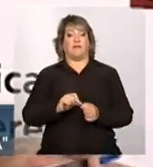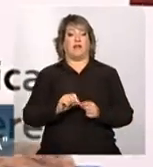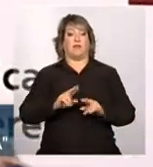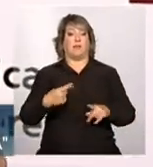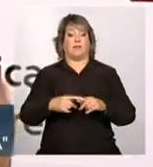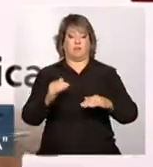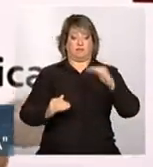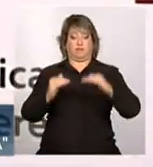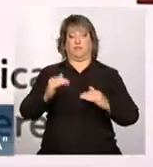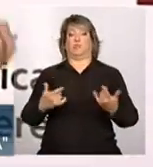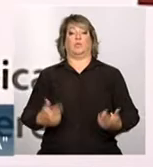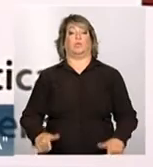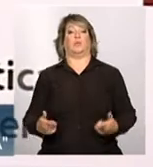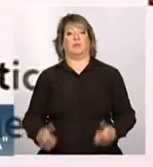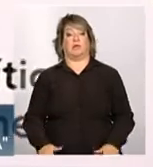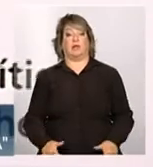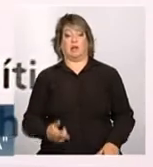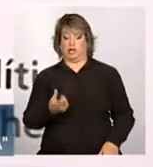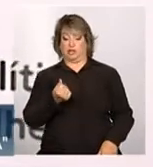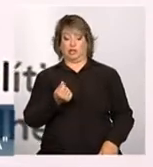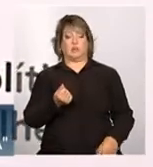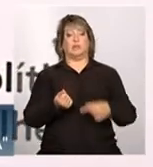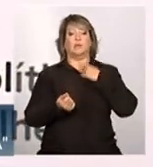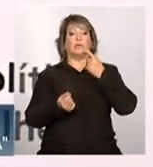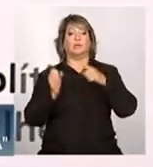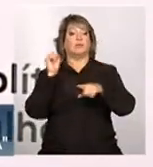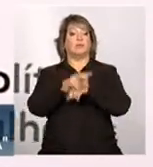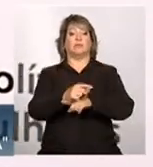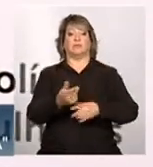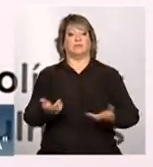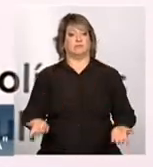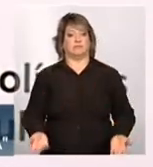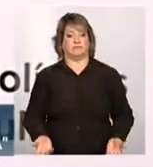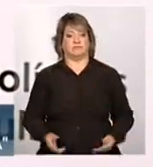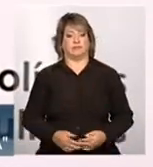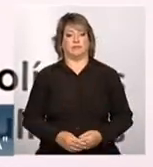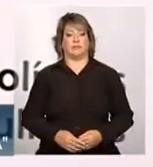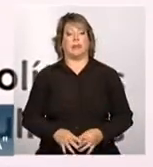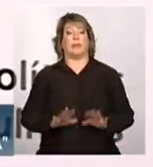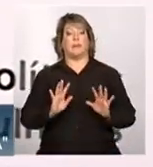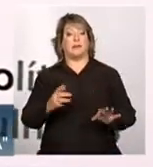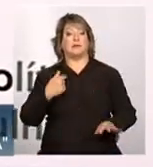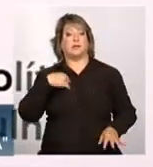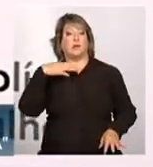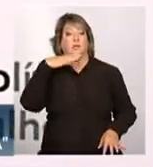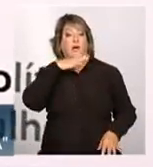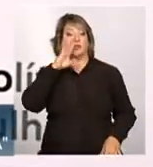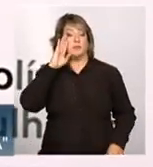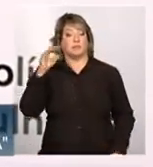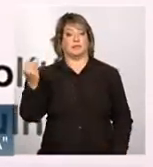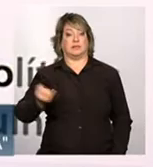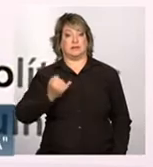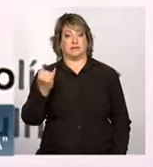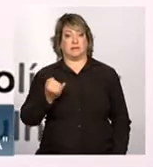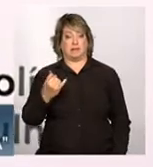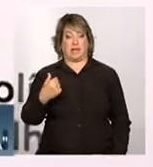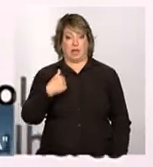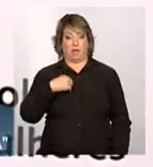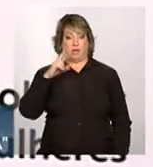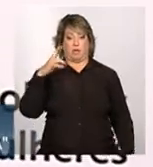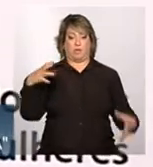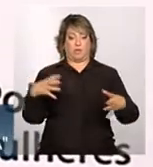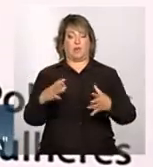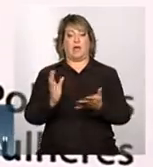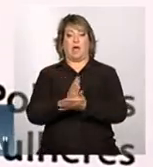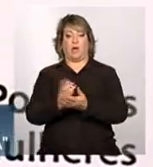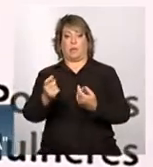há paridade. E quem não tem poder econômico não se elege com facilidade. Mas eu acho que o principal, quer dizer, pelo menos o movimento que eu represento em algumas